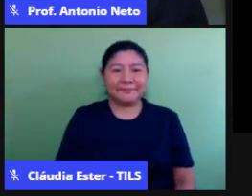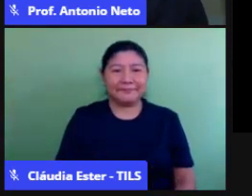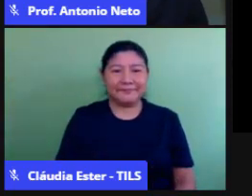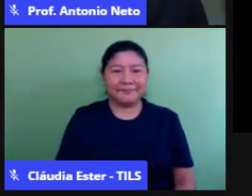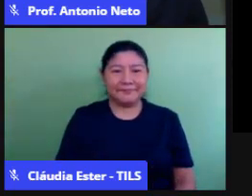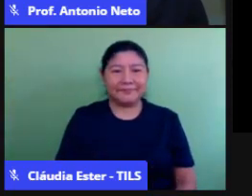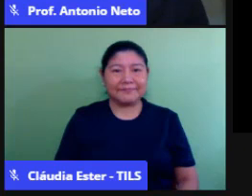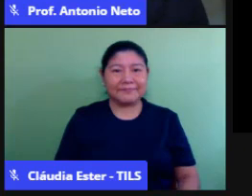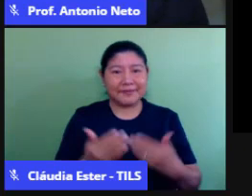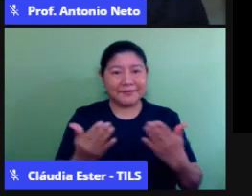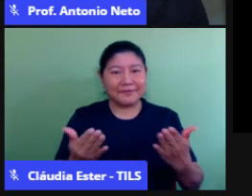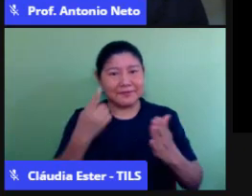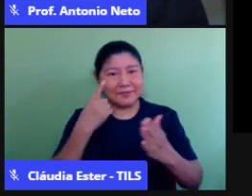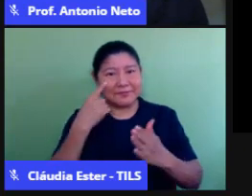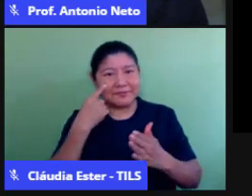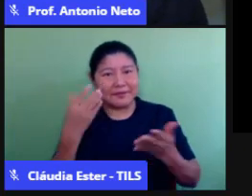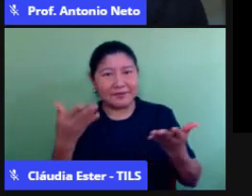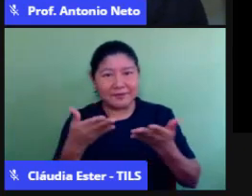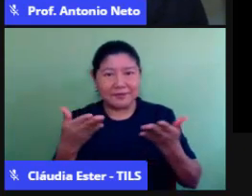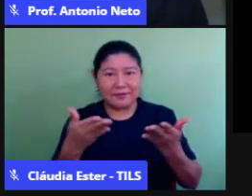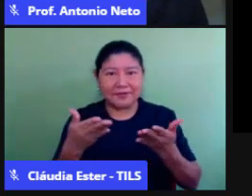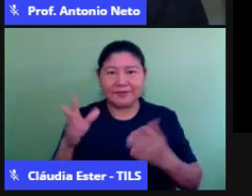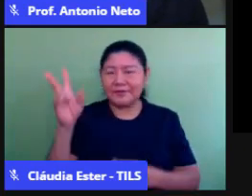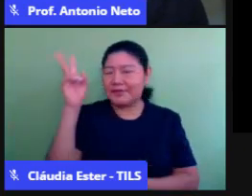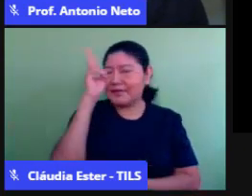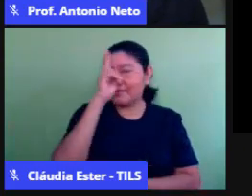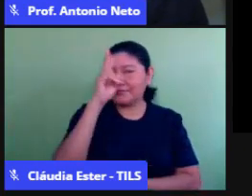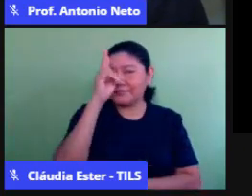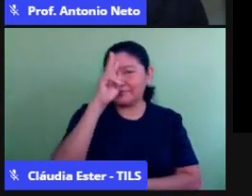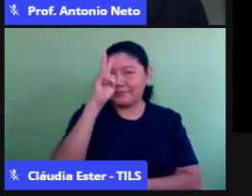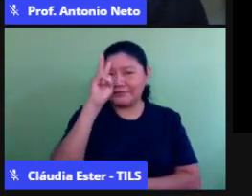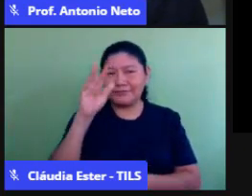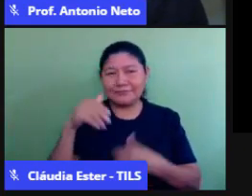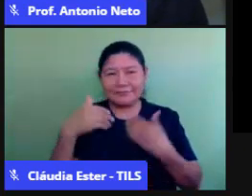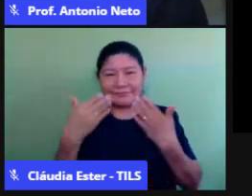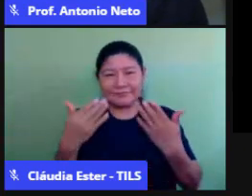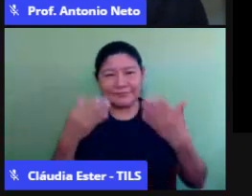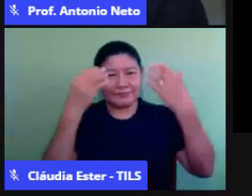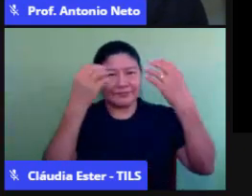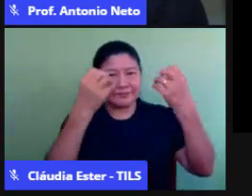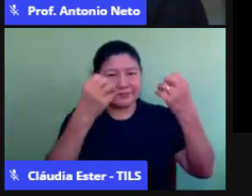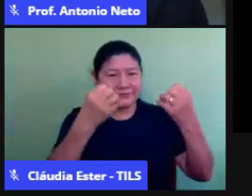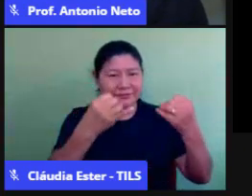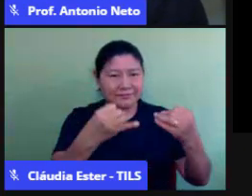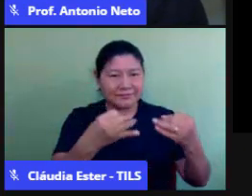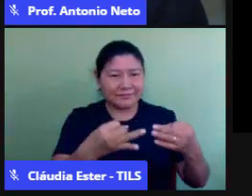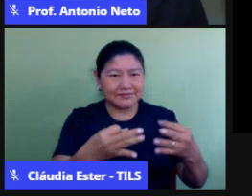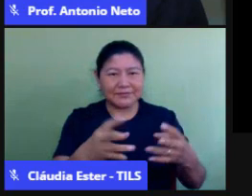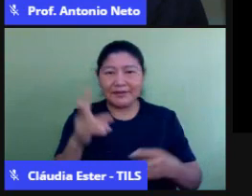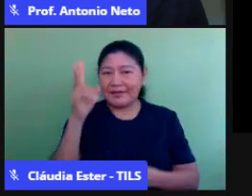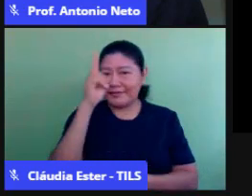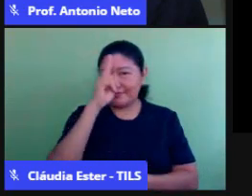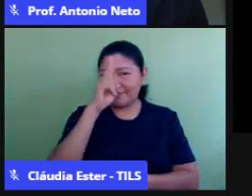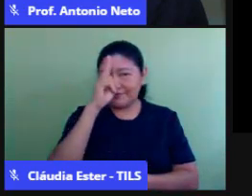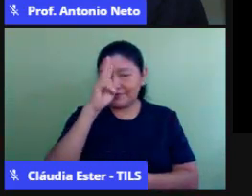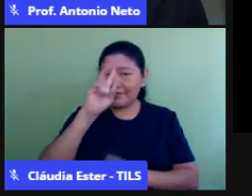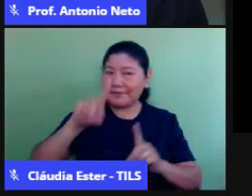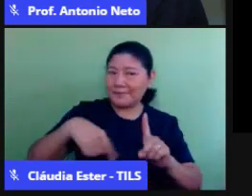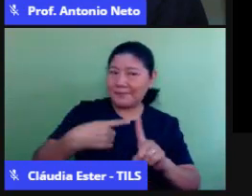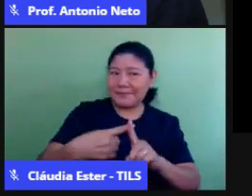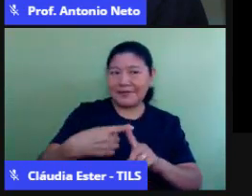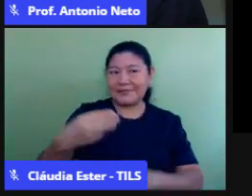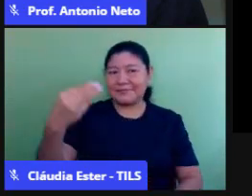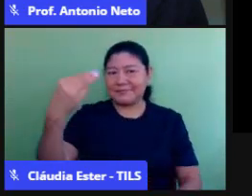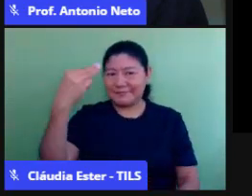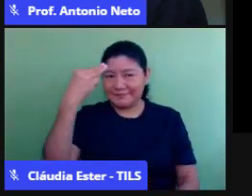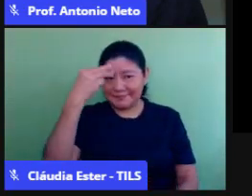E aí nós vamos entrar na história. Agora nós vamos falar de história e memória, né? Vai ser